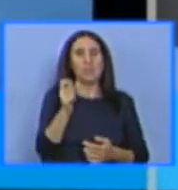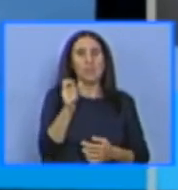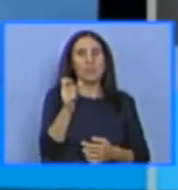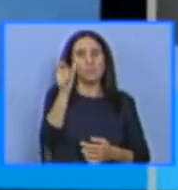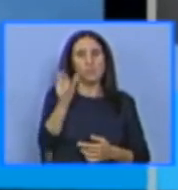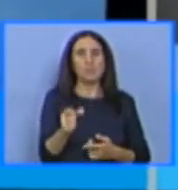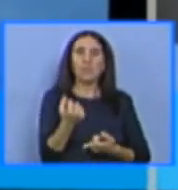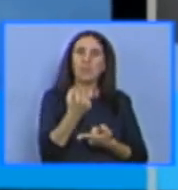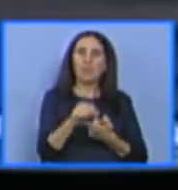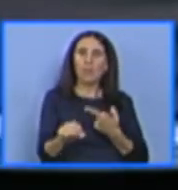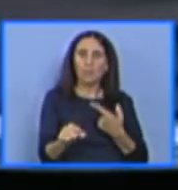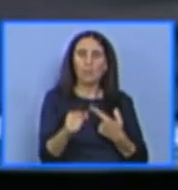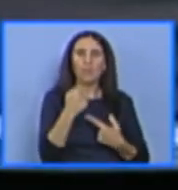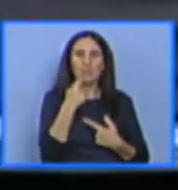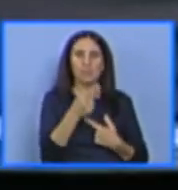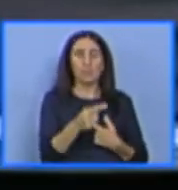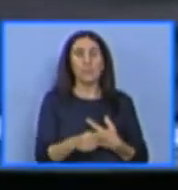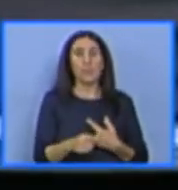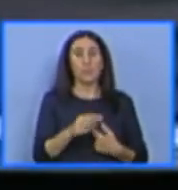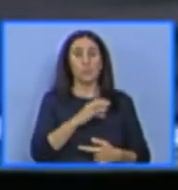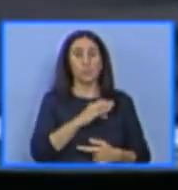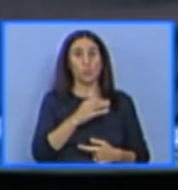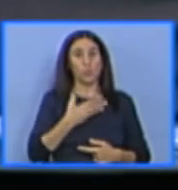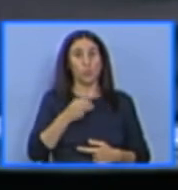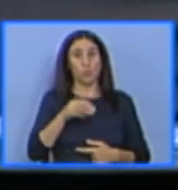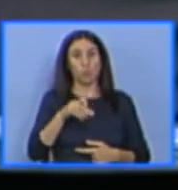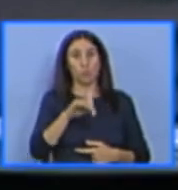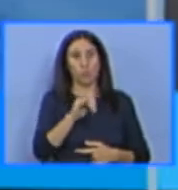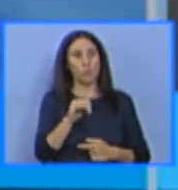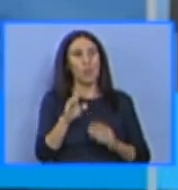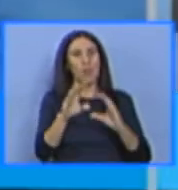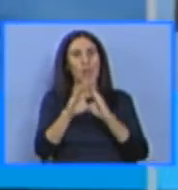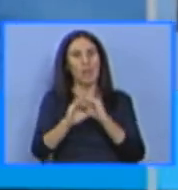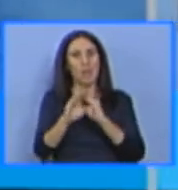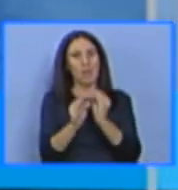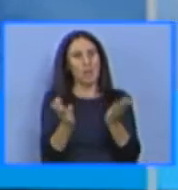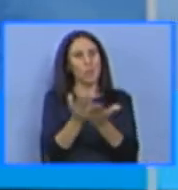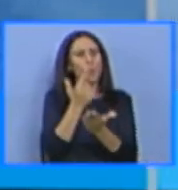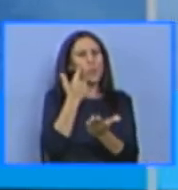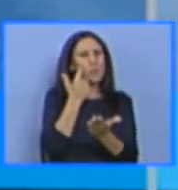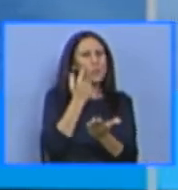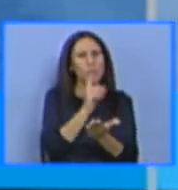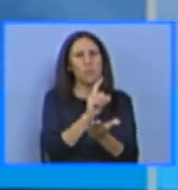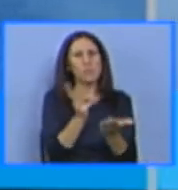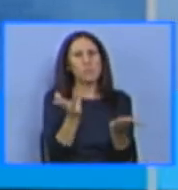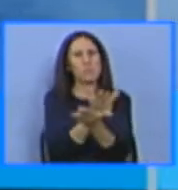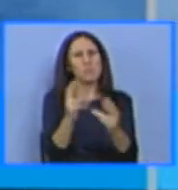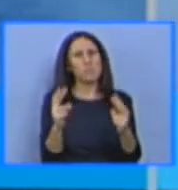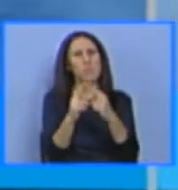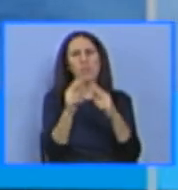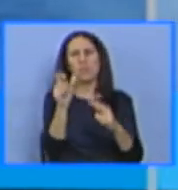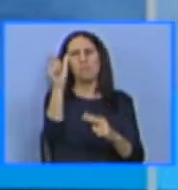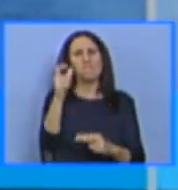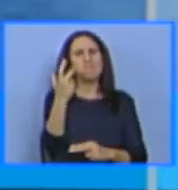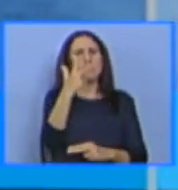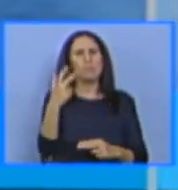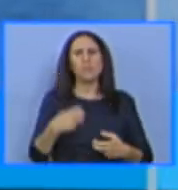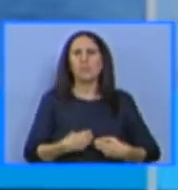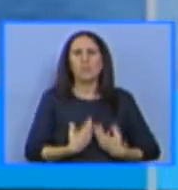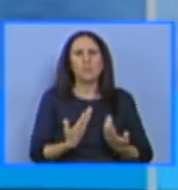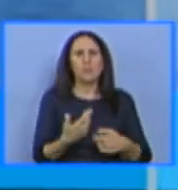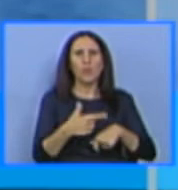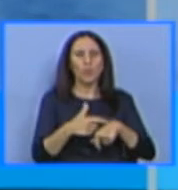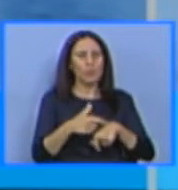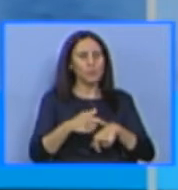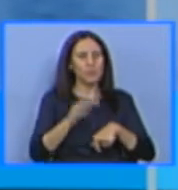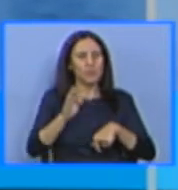não, e nas conversas que o Sr. António tinha com quem o encontrava, conhecido ou não, e ele entregava-se 100%, acabava-se o